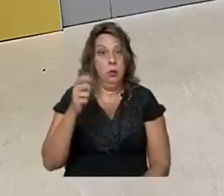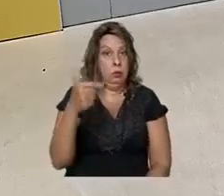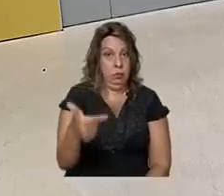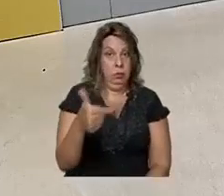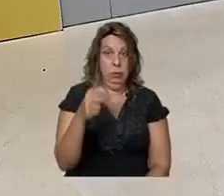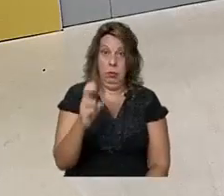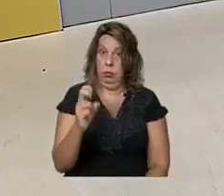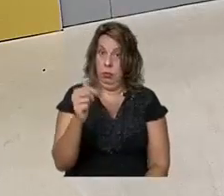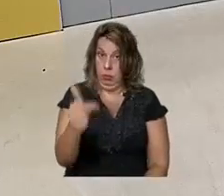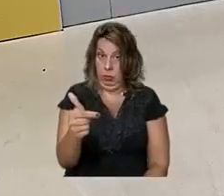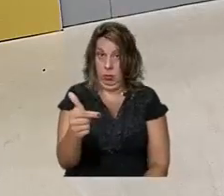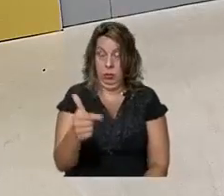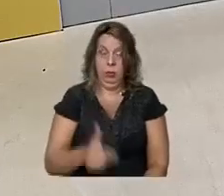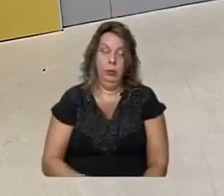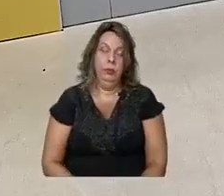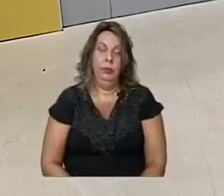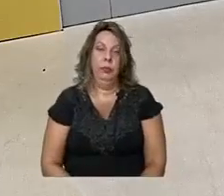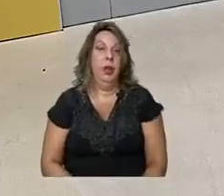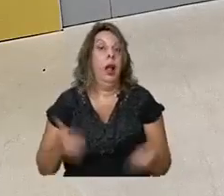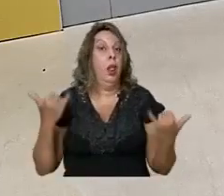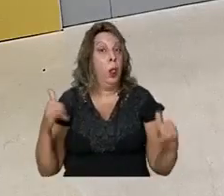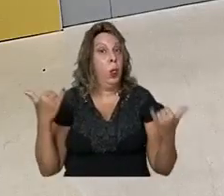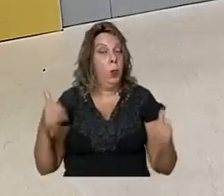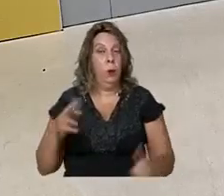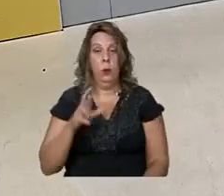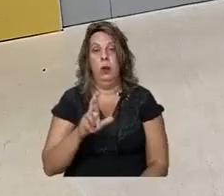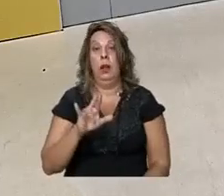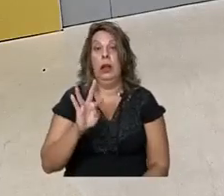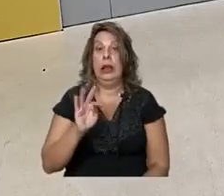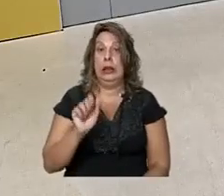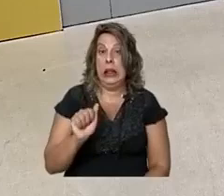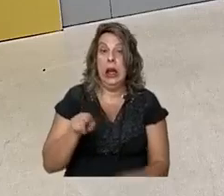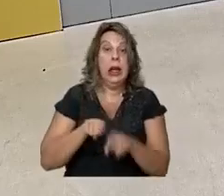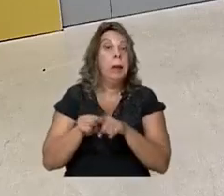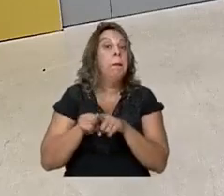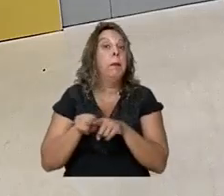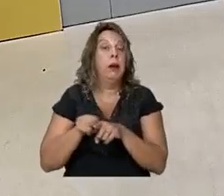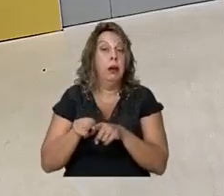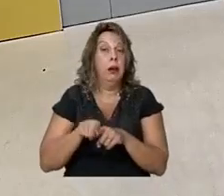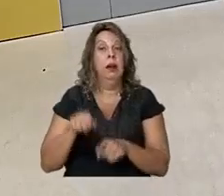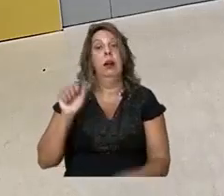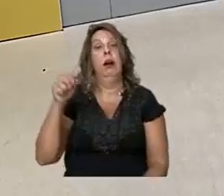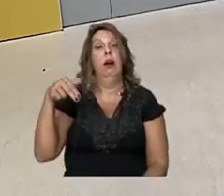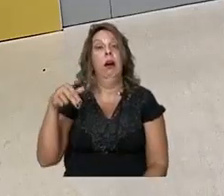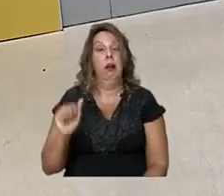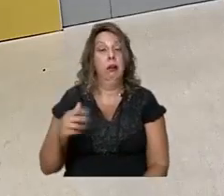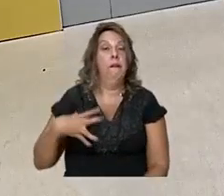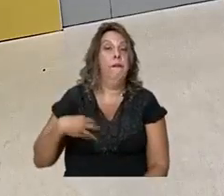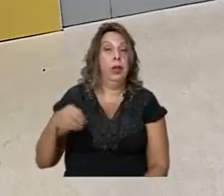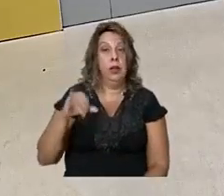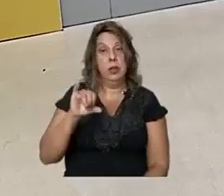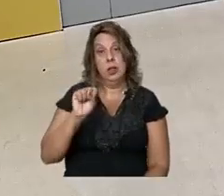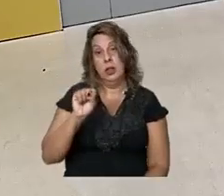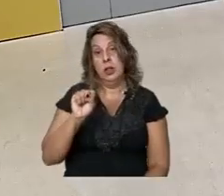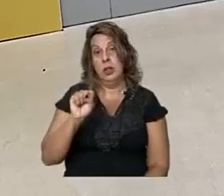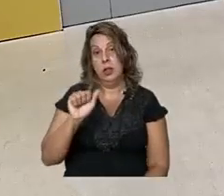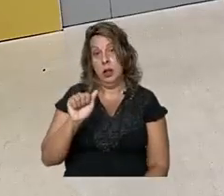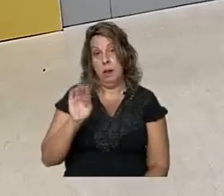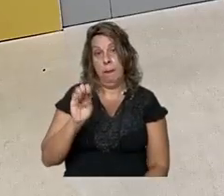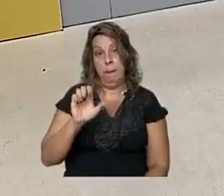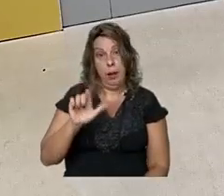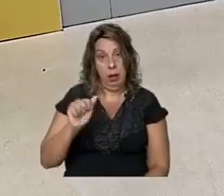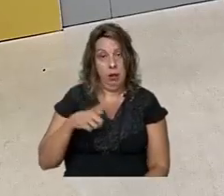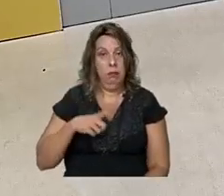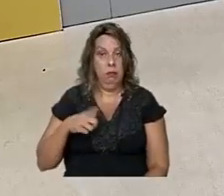52, 52. Alô, Rita Santos, sua irmã e cliente, a Ana e a filha Isabela estão na audiência.